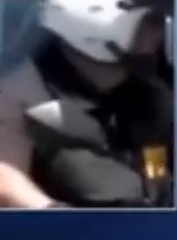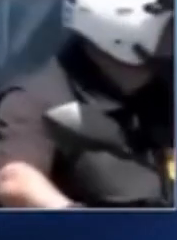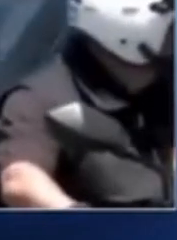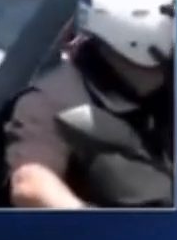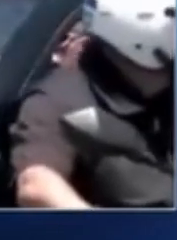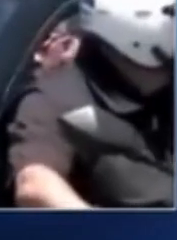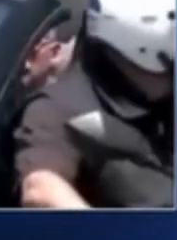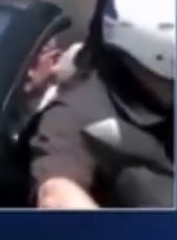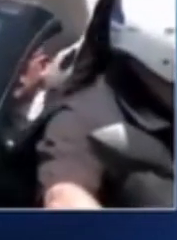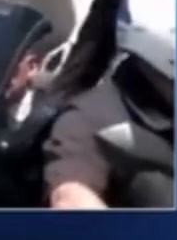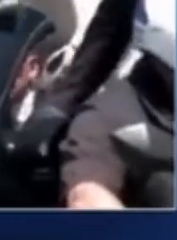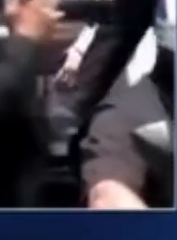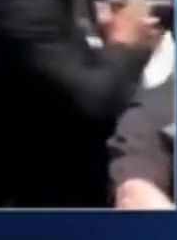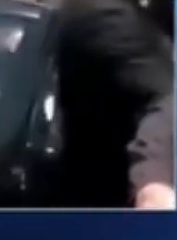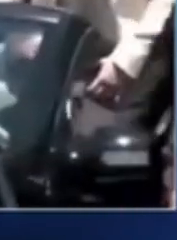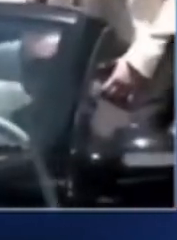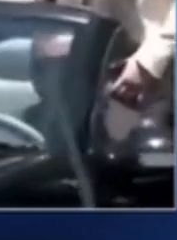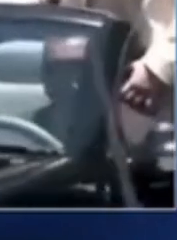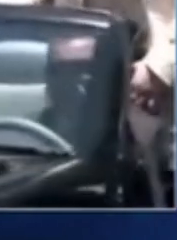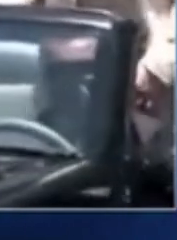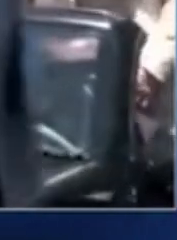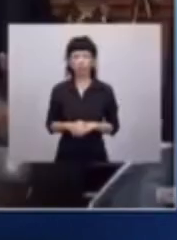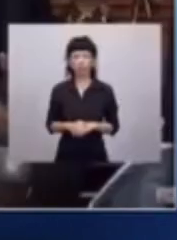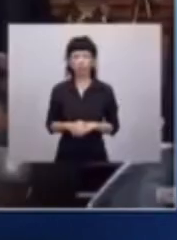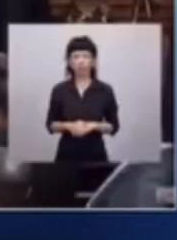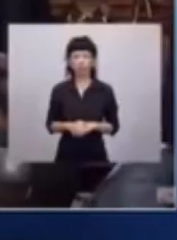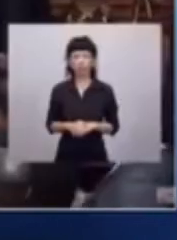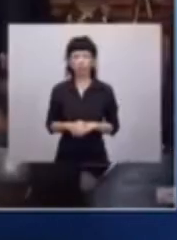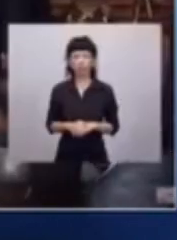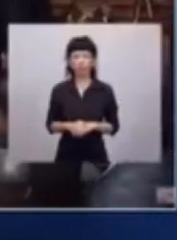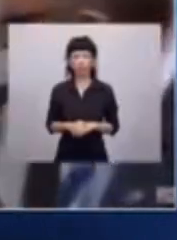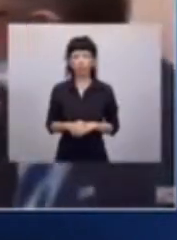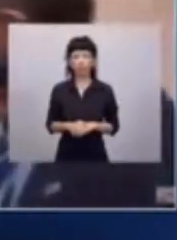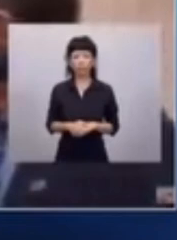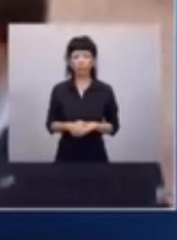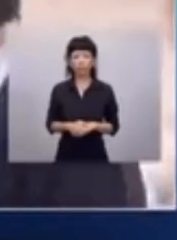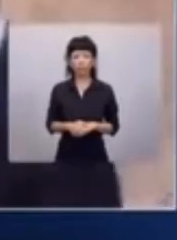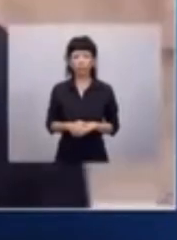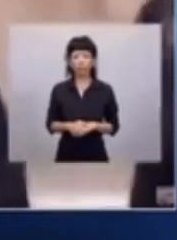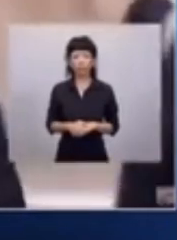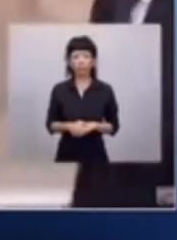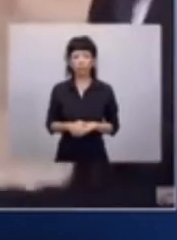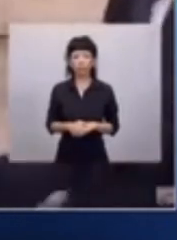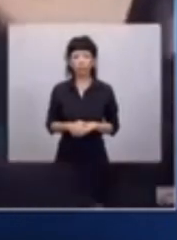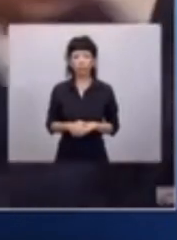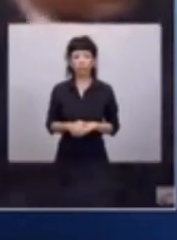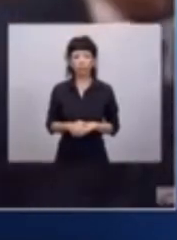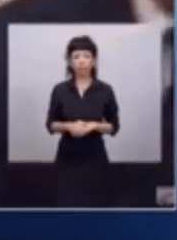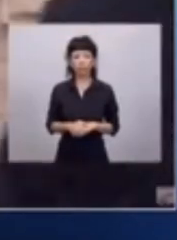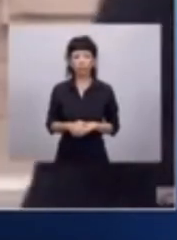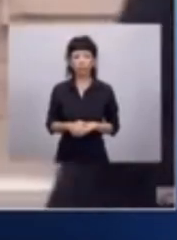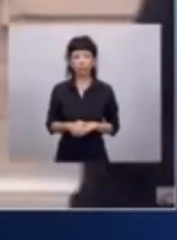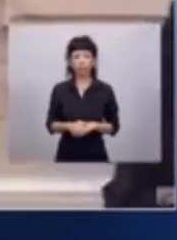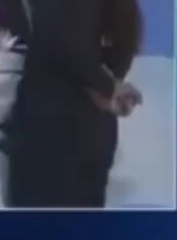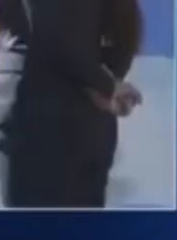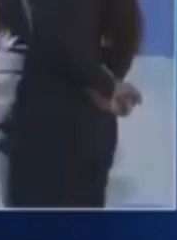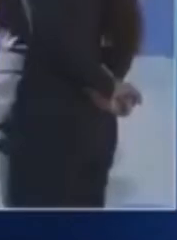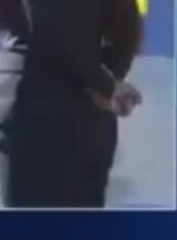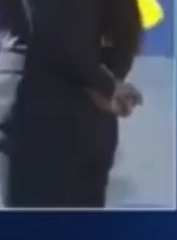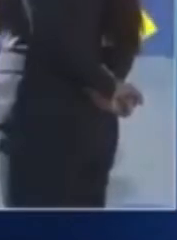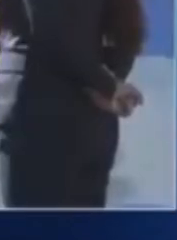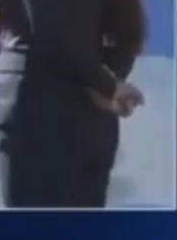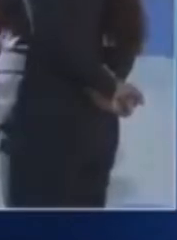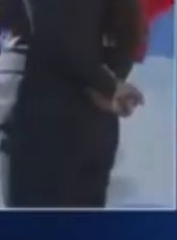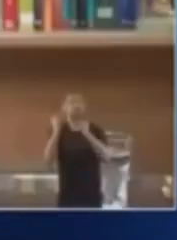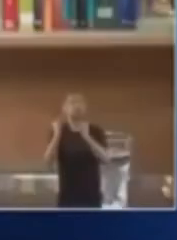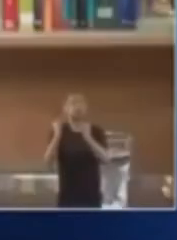internamente se as medidas de eh evitar esses protestos de contenção vamos dizer assim forem adotadas realmente